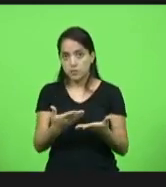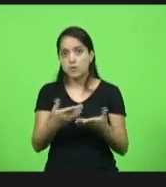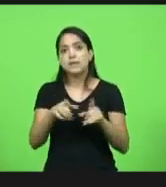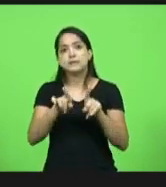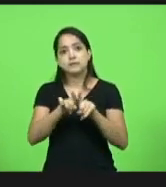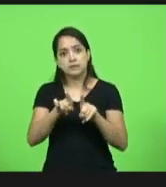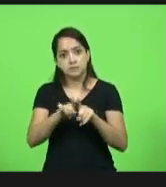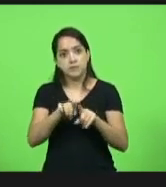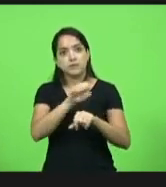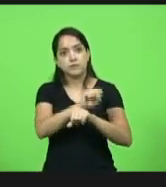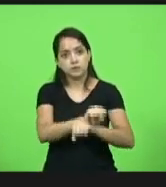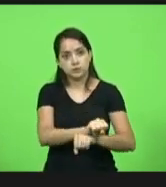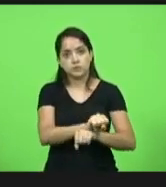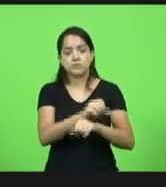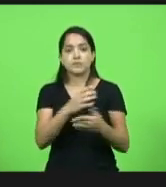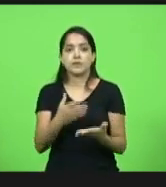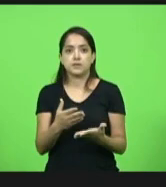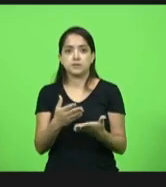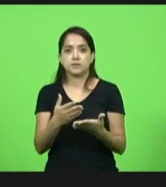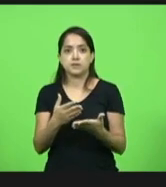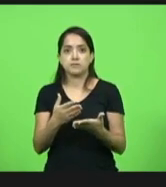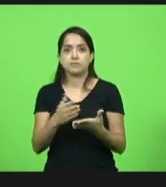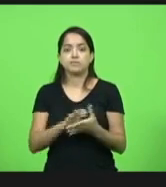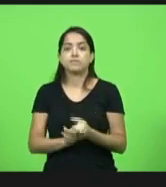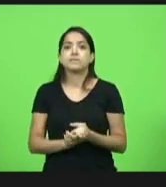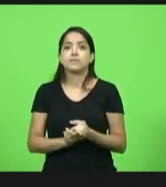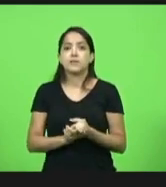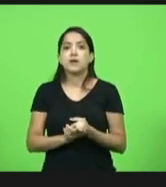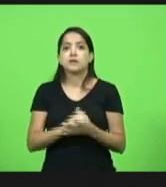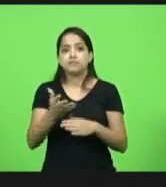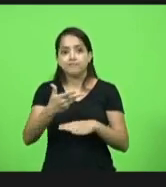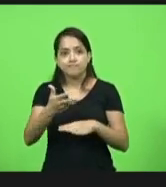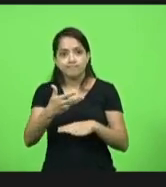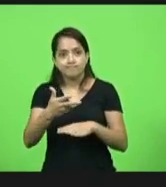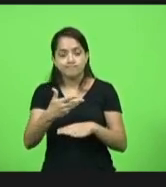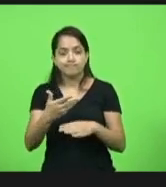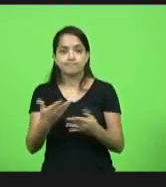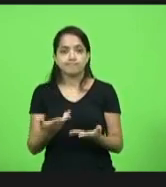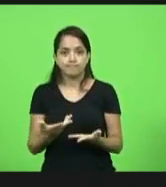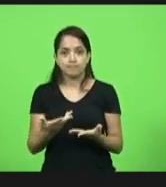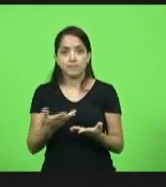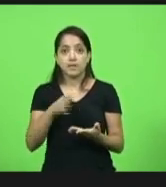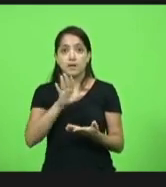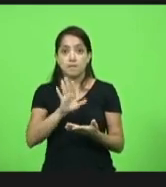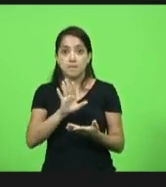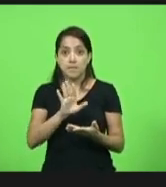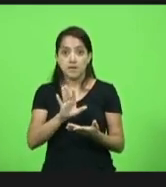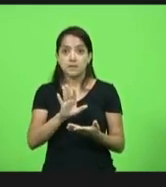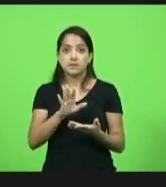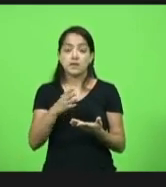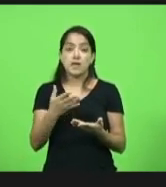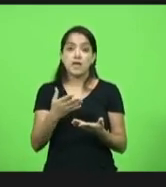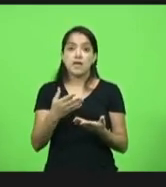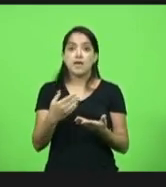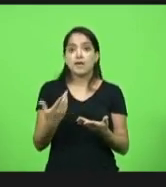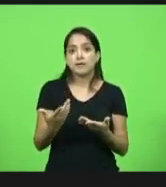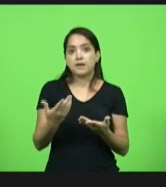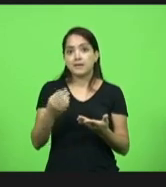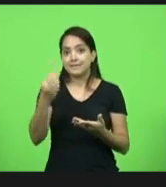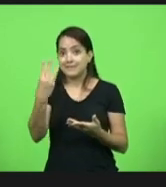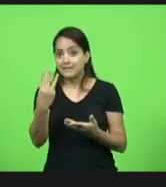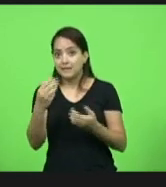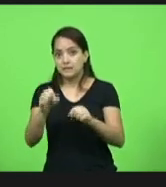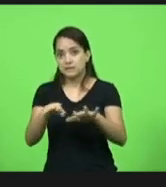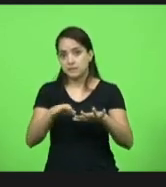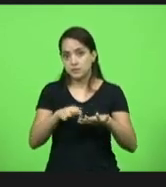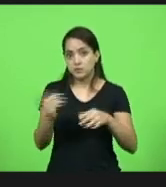fica suspenso em regime de prioridade, também há essa suspensão. O que o regime de prioridade faz é dar 3 sessões, quando